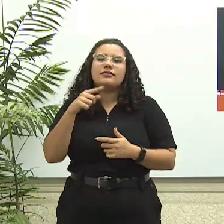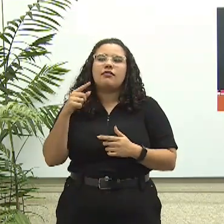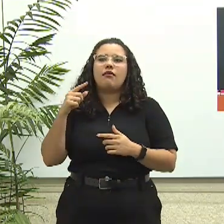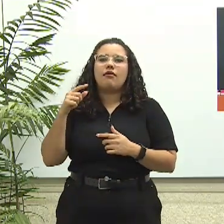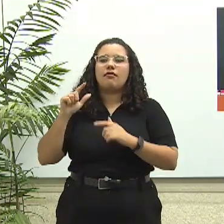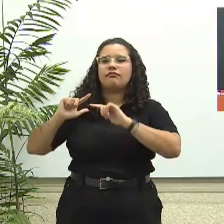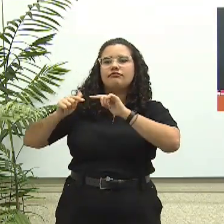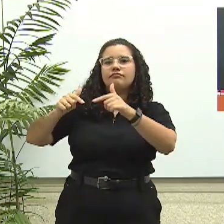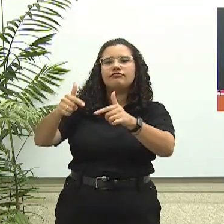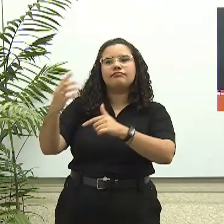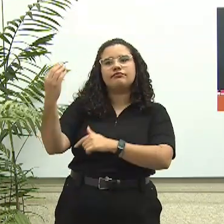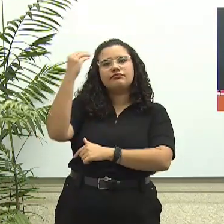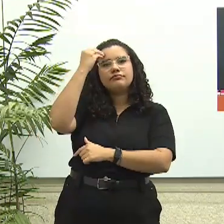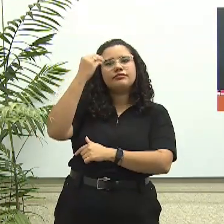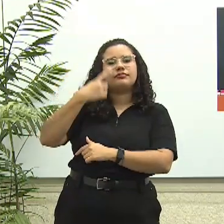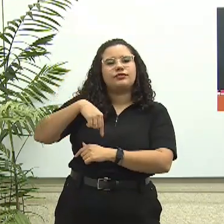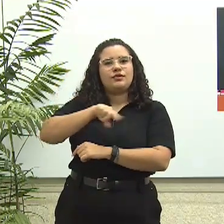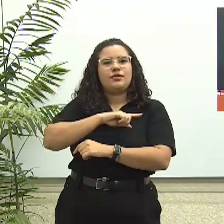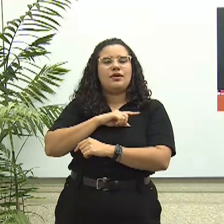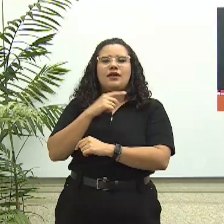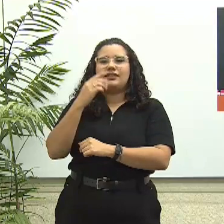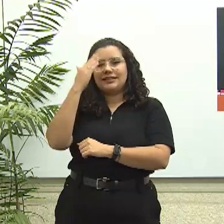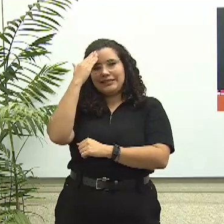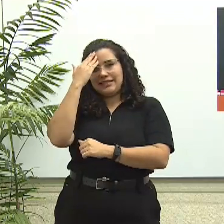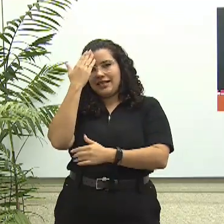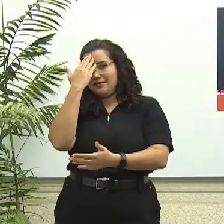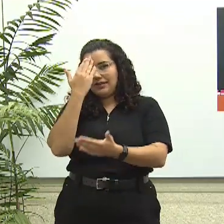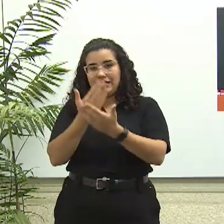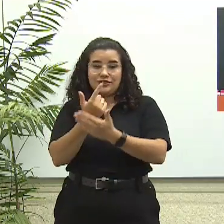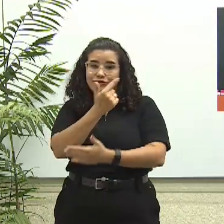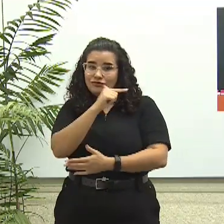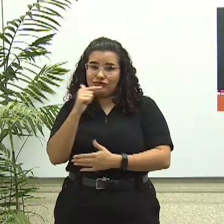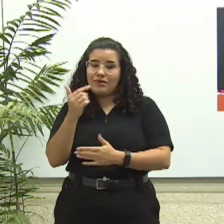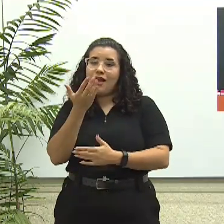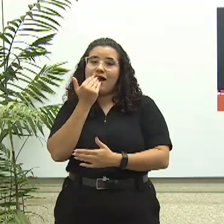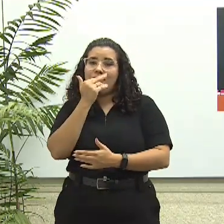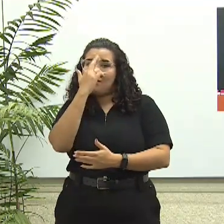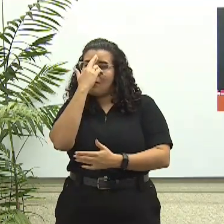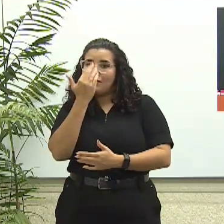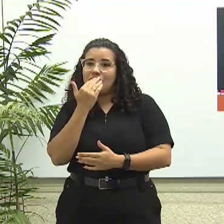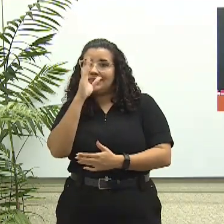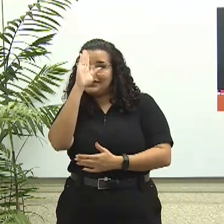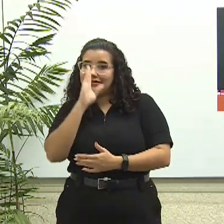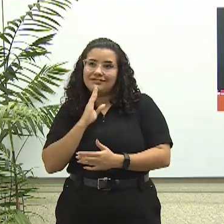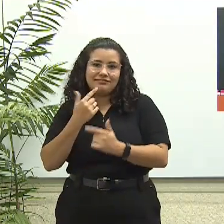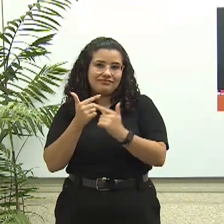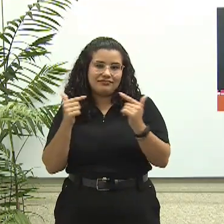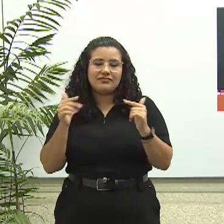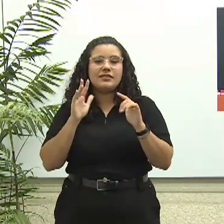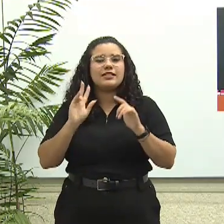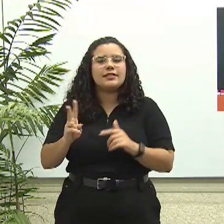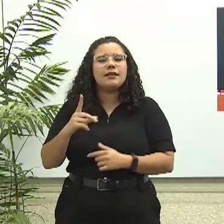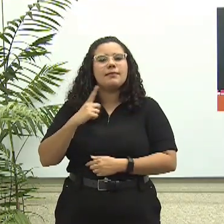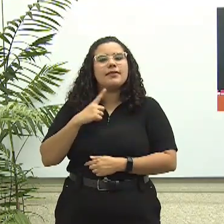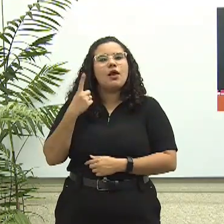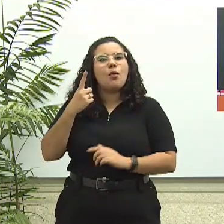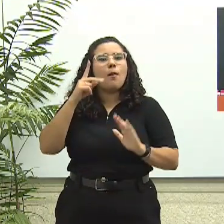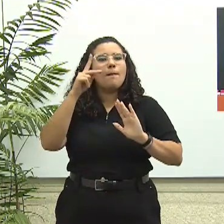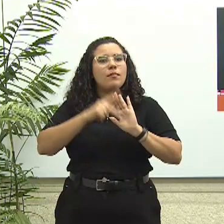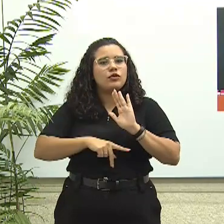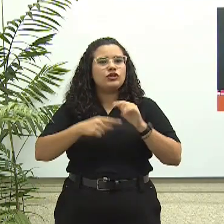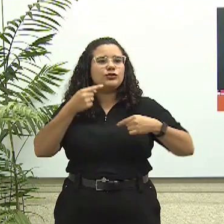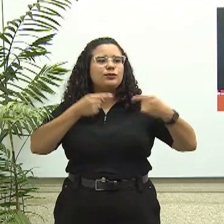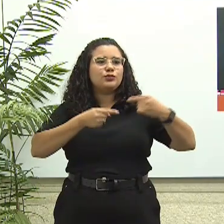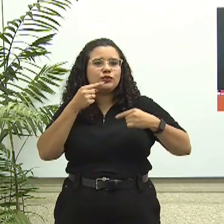nada né como eu não acredito que existe almoço grátis como não acredito que existe assim sempre tem um projeto político